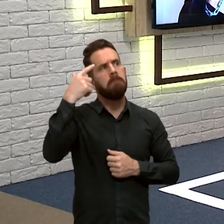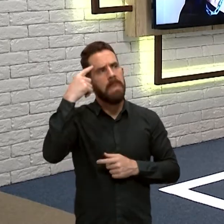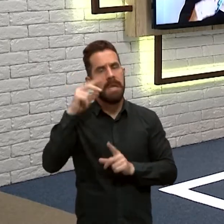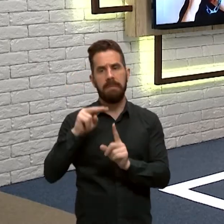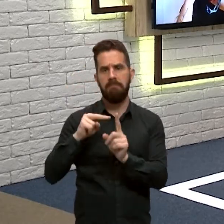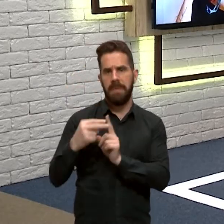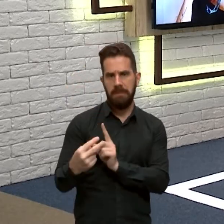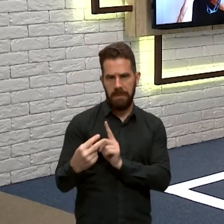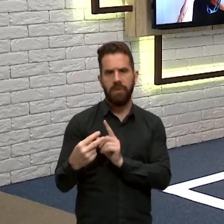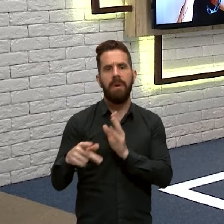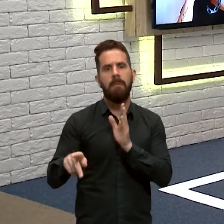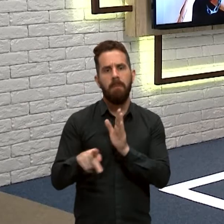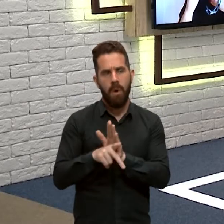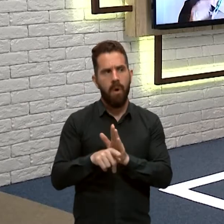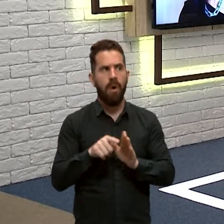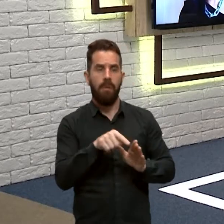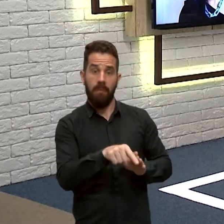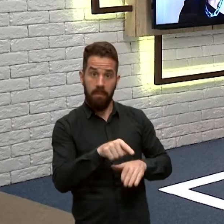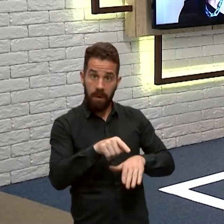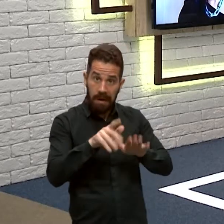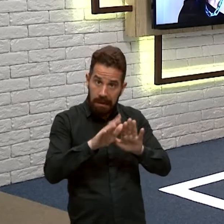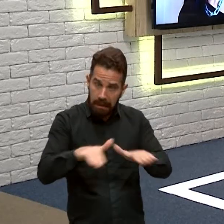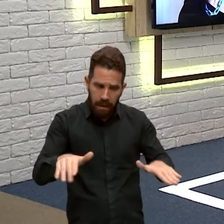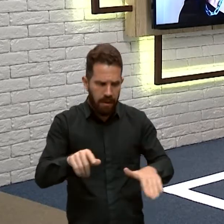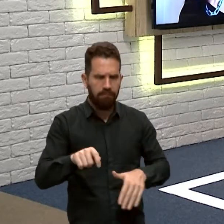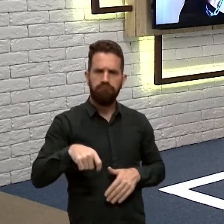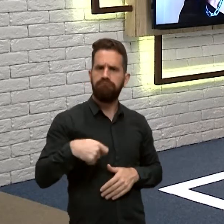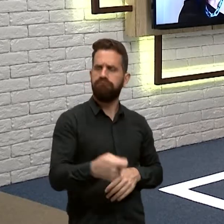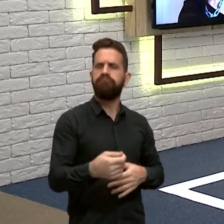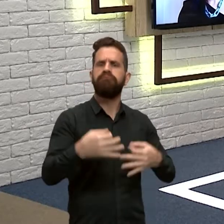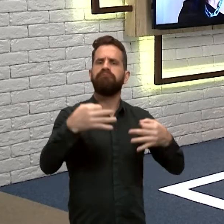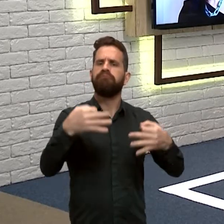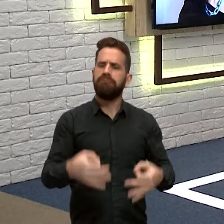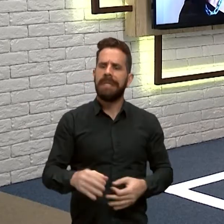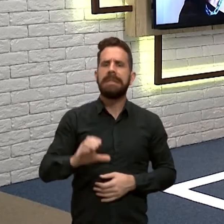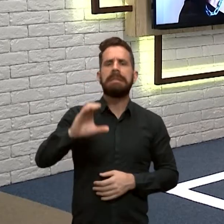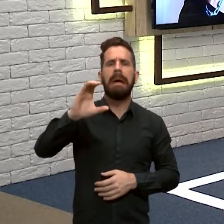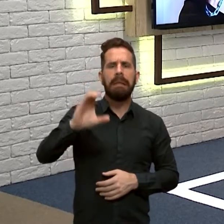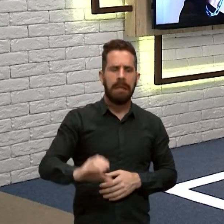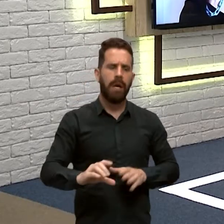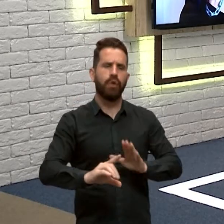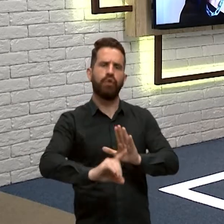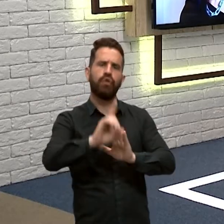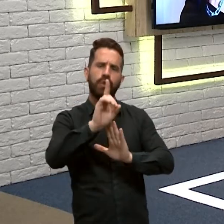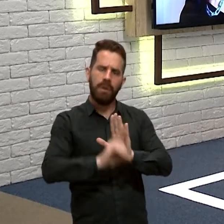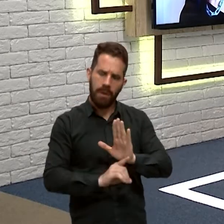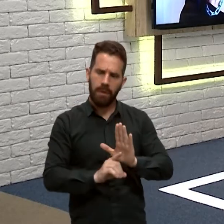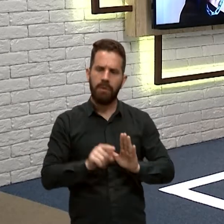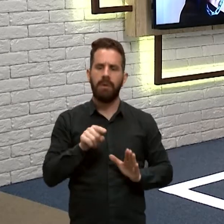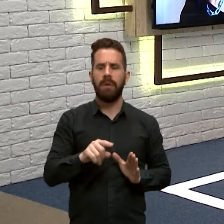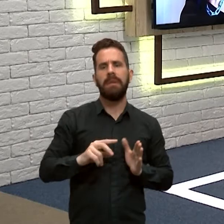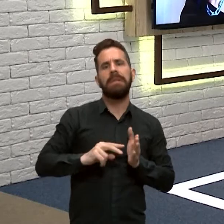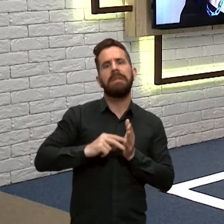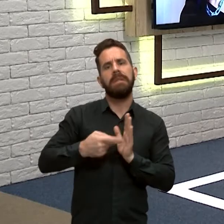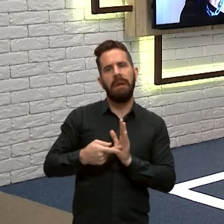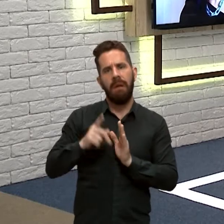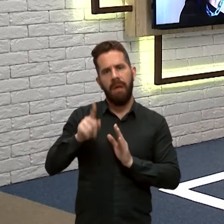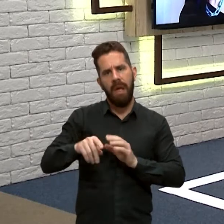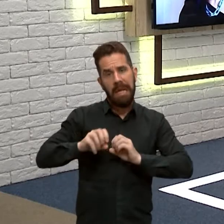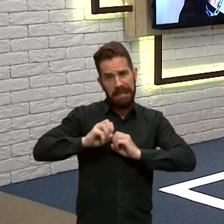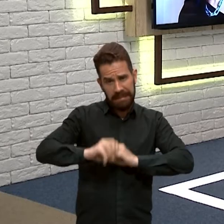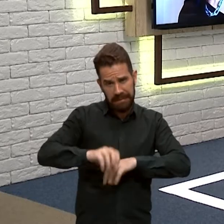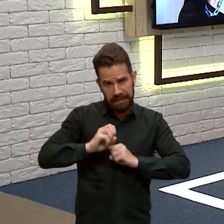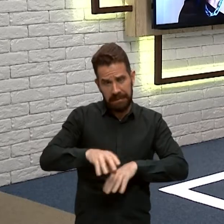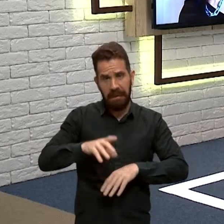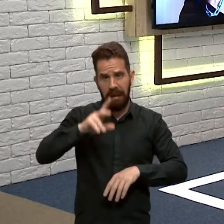ser pensante, como um cidadão de direitos, é o que a gente poderia chamar de educação emancipadora?